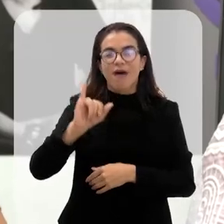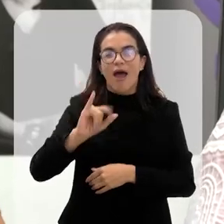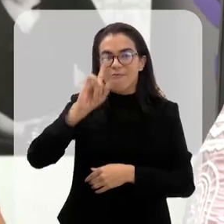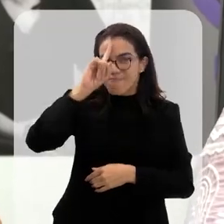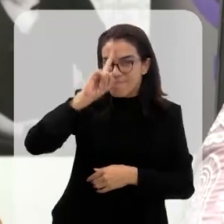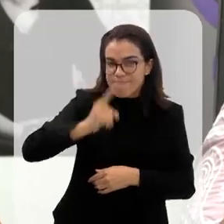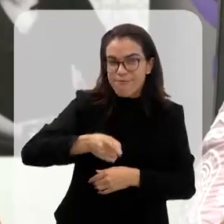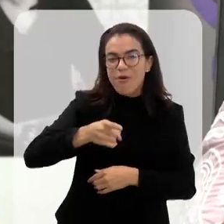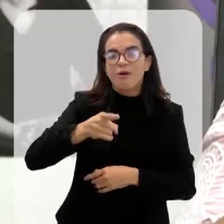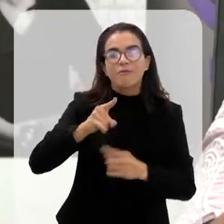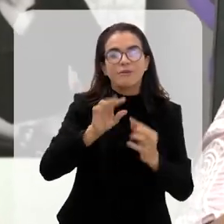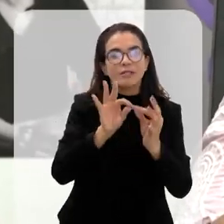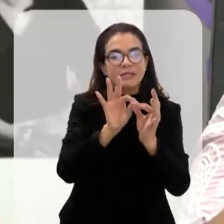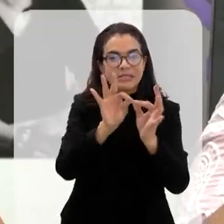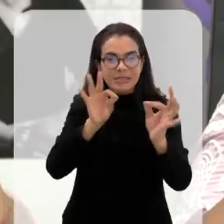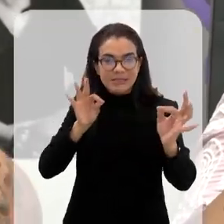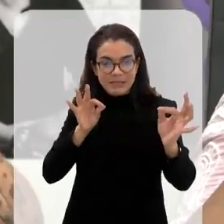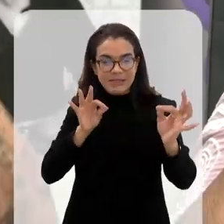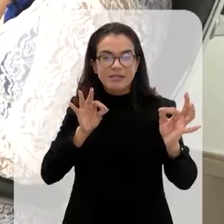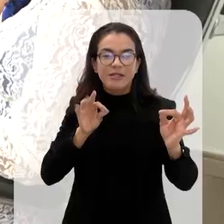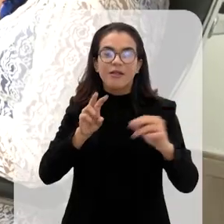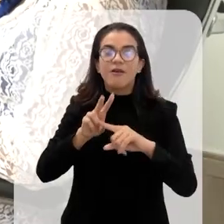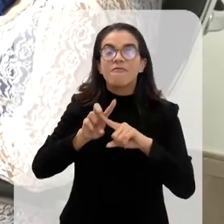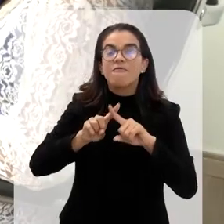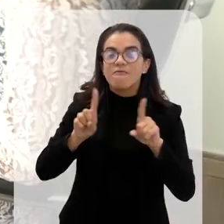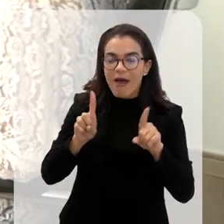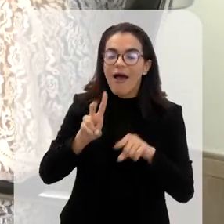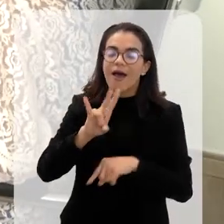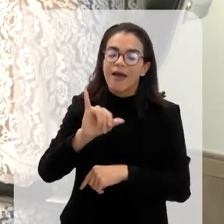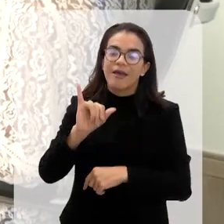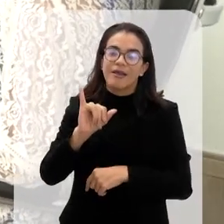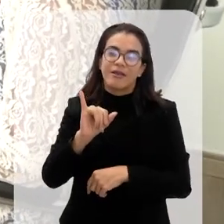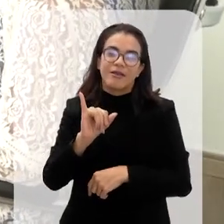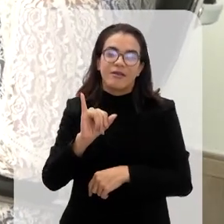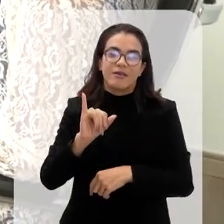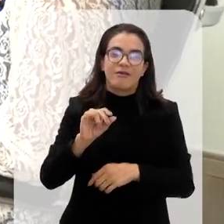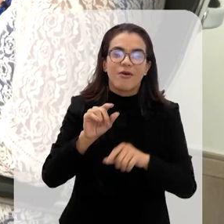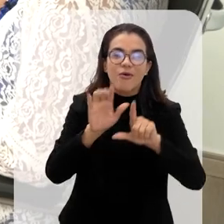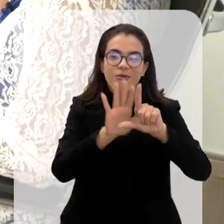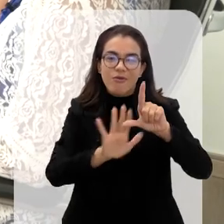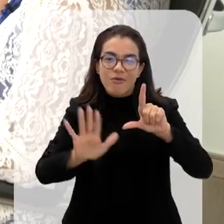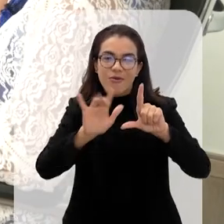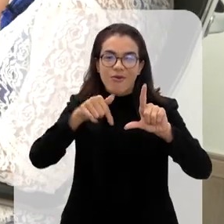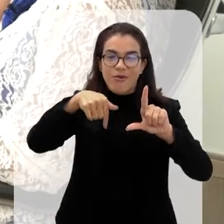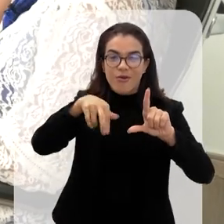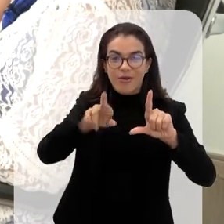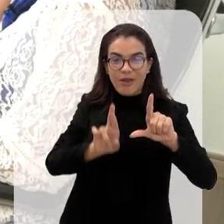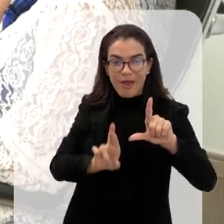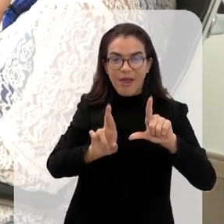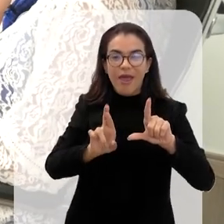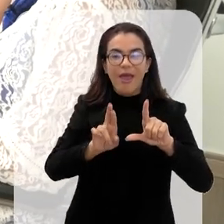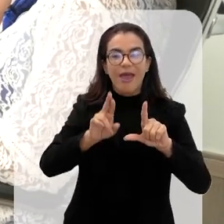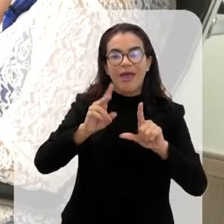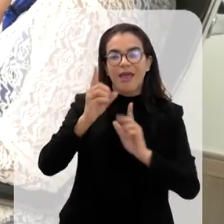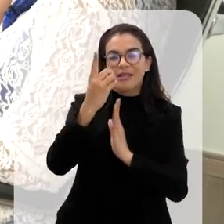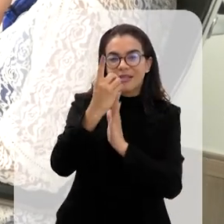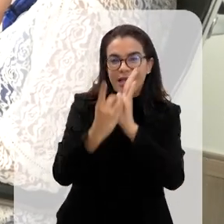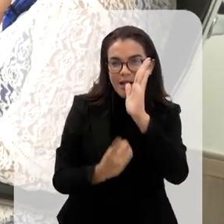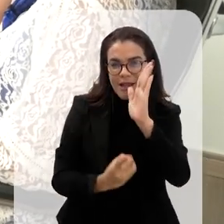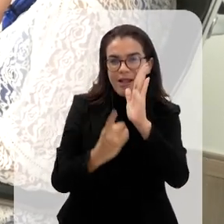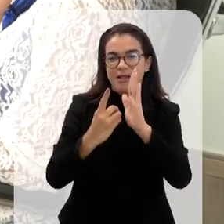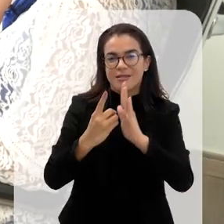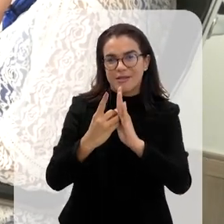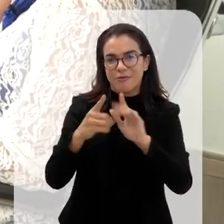nós já teremos a medida protetiva online. Aquela mulher vai fazer o registro de ocorrência, vamos colher o termo de declarações